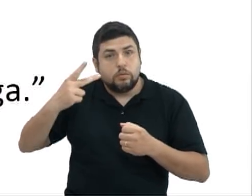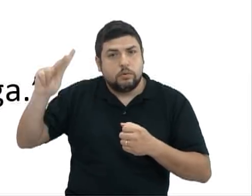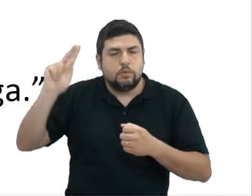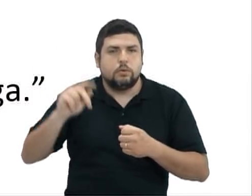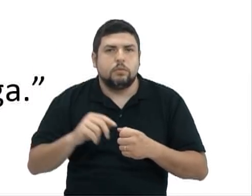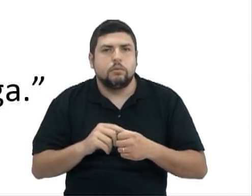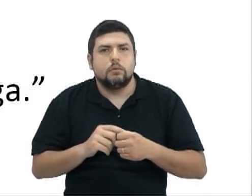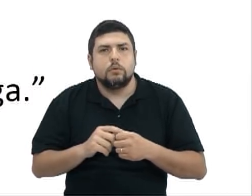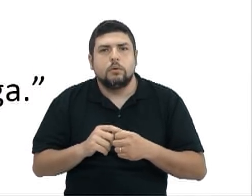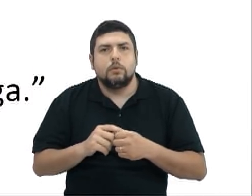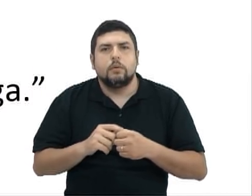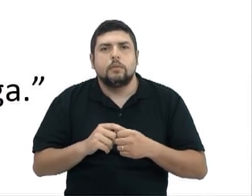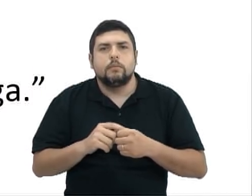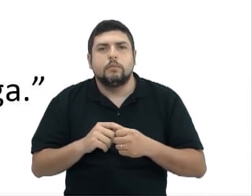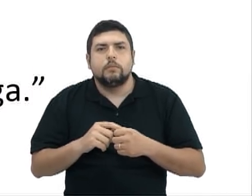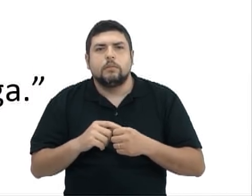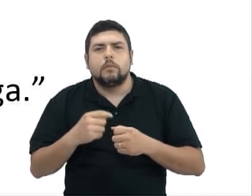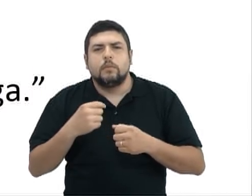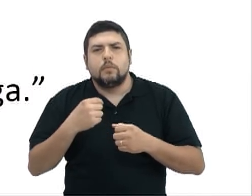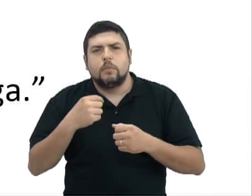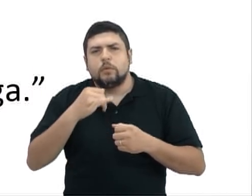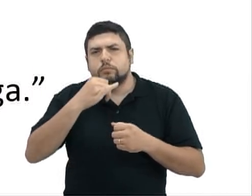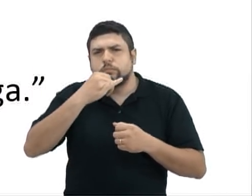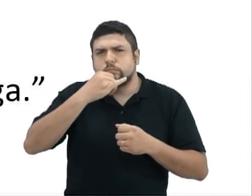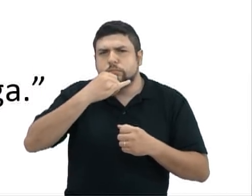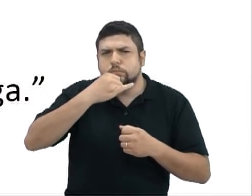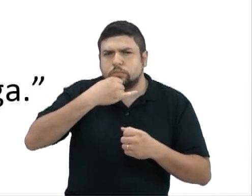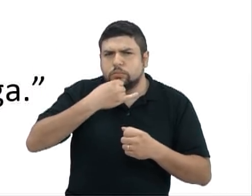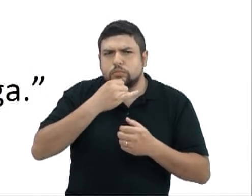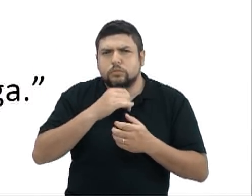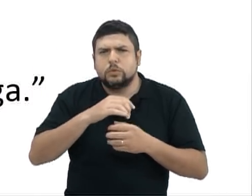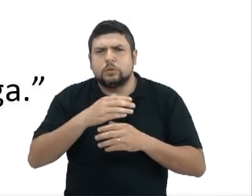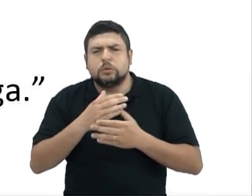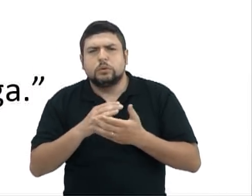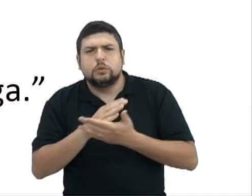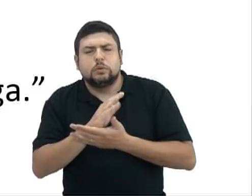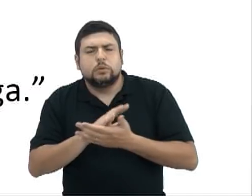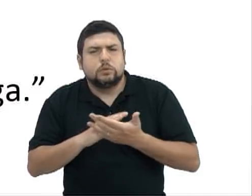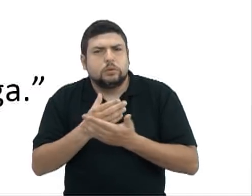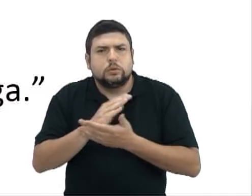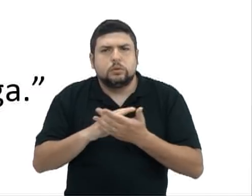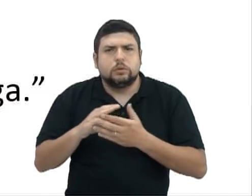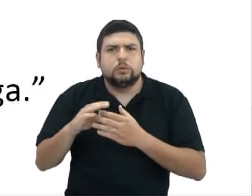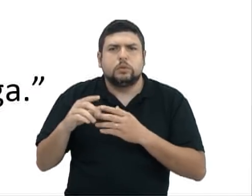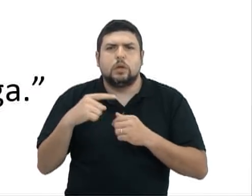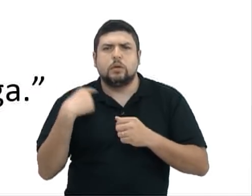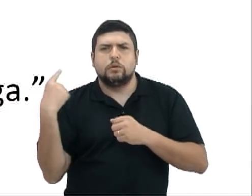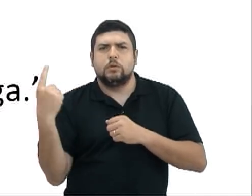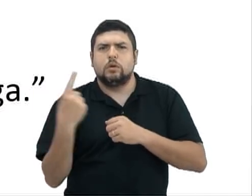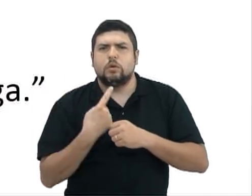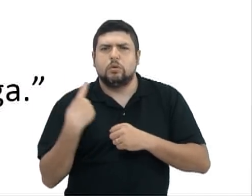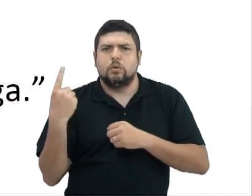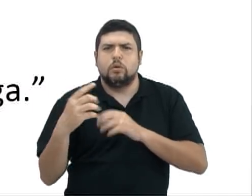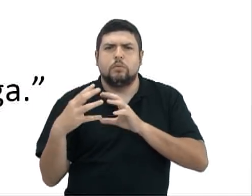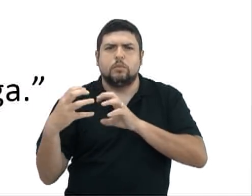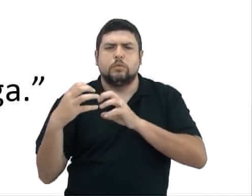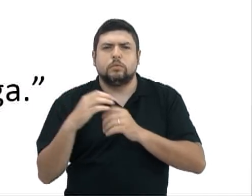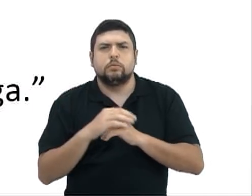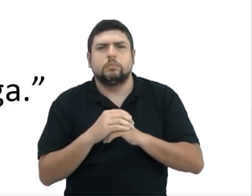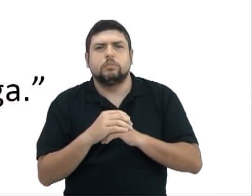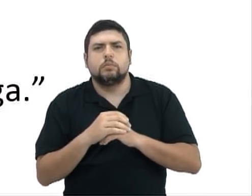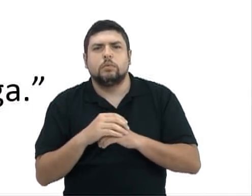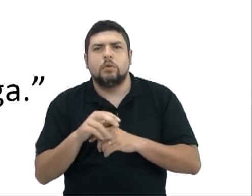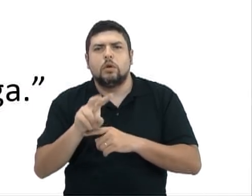legal. Fiquei muito chateado com nossa briga. Então, qual aqui não é um pronome pessoal?